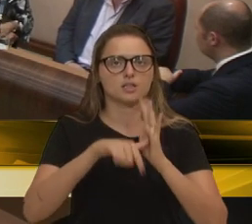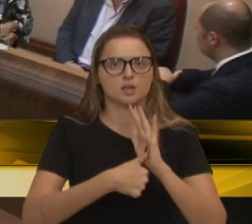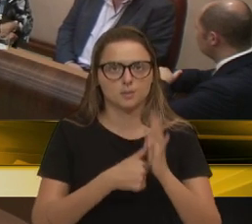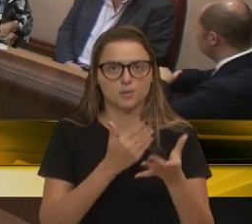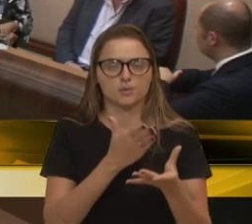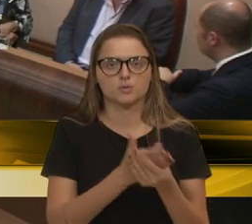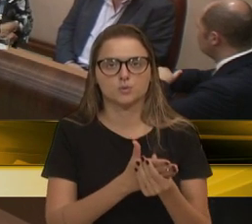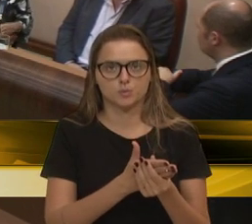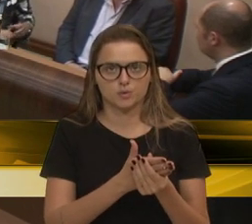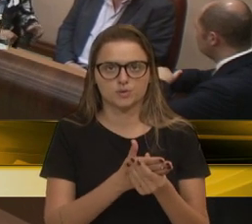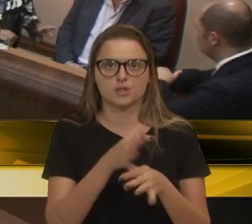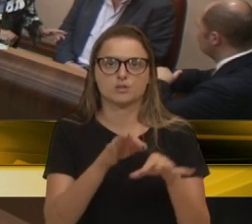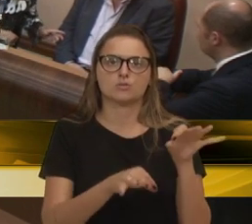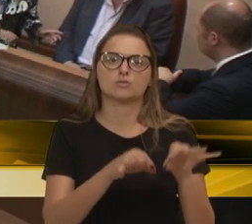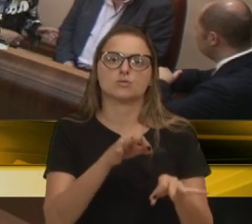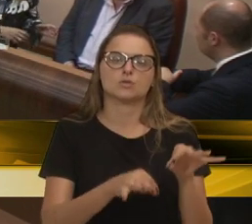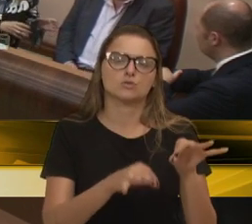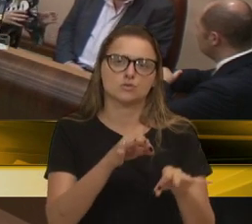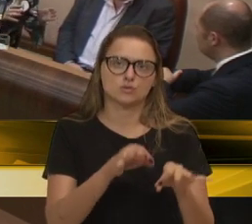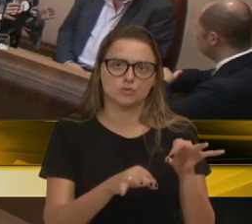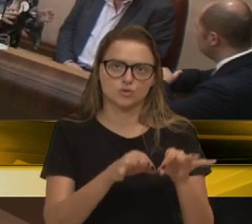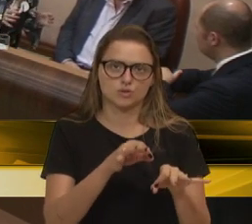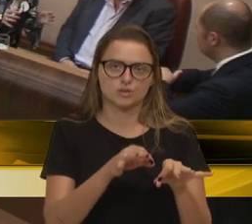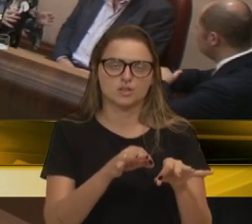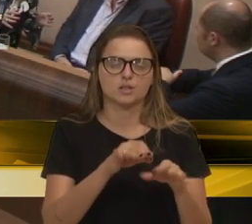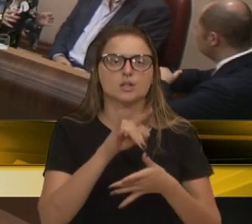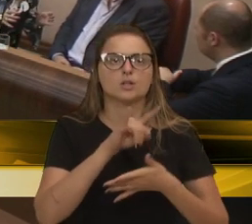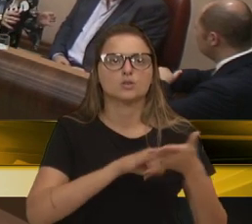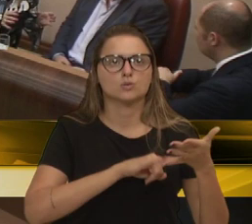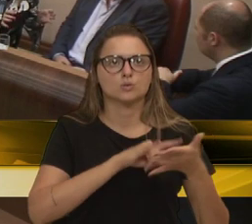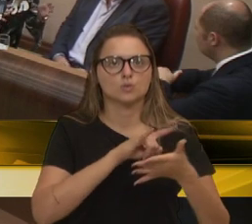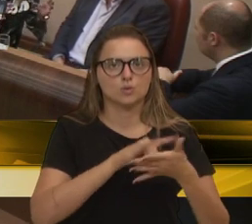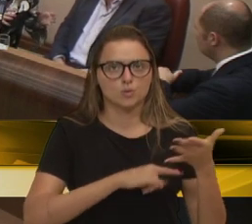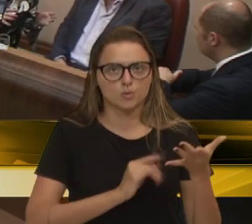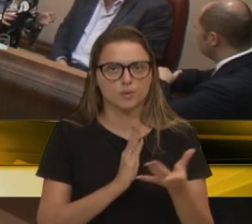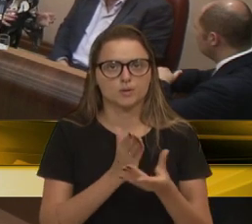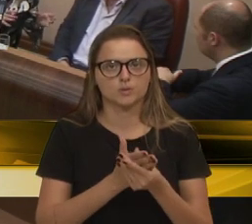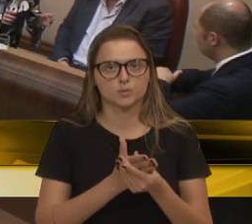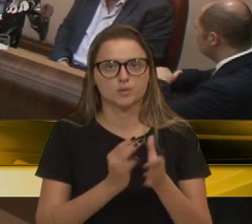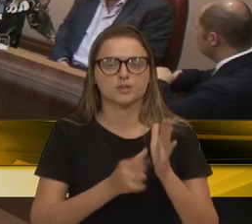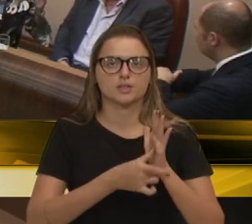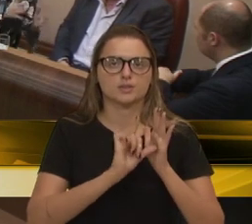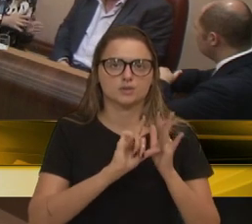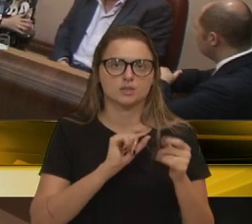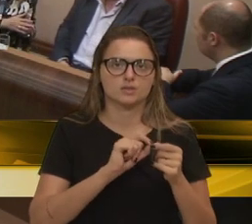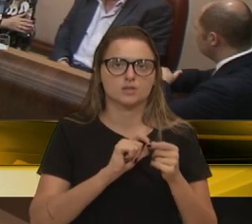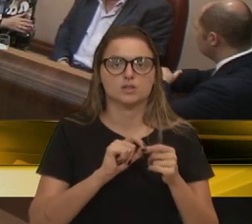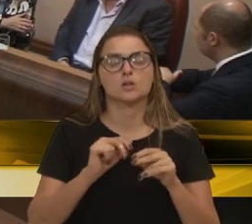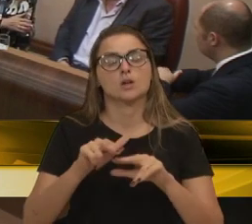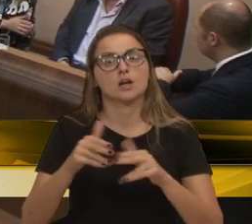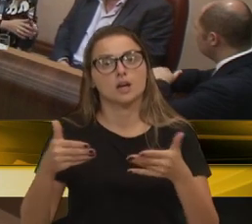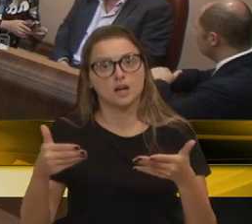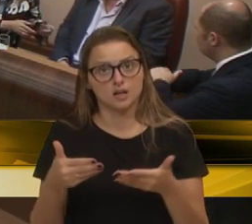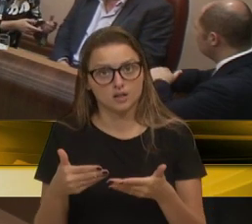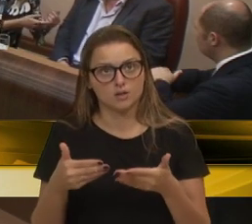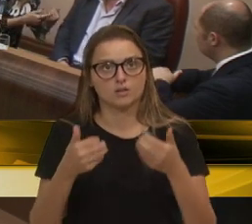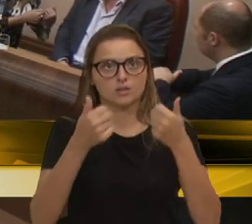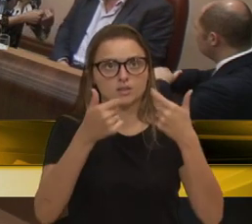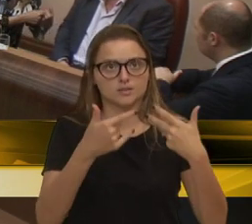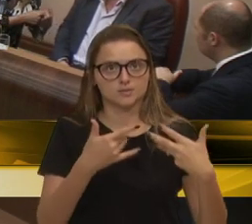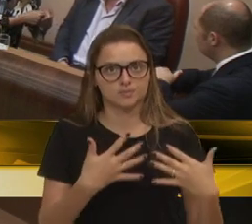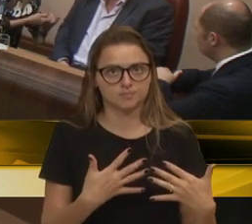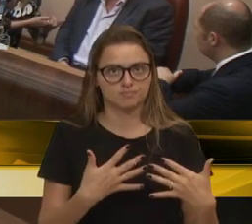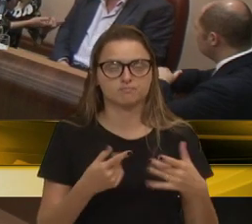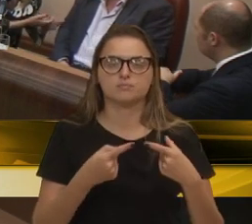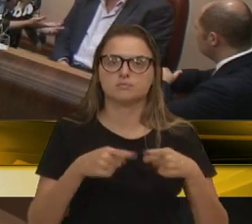julgado da decisão dos embargos à execução tratadas anteriormente. Por fim, e nessa esteira, mas